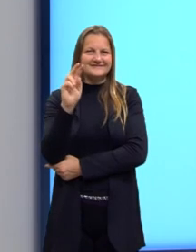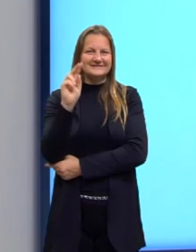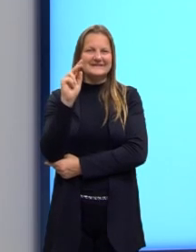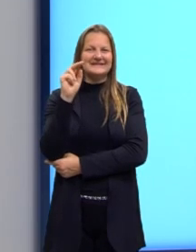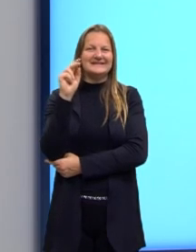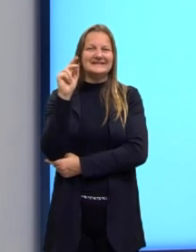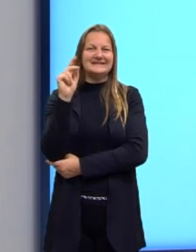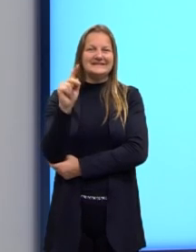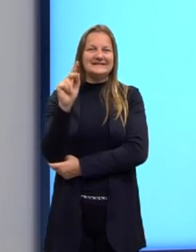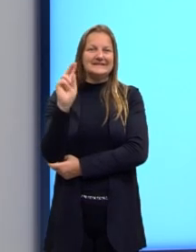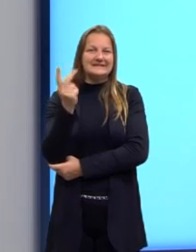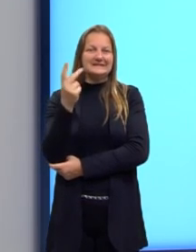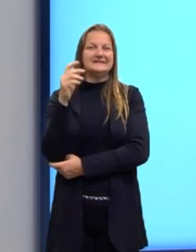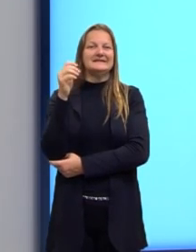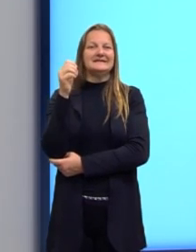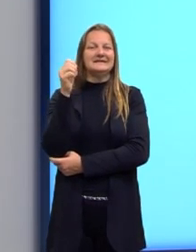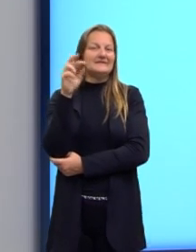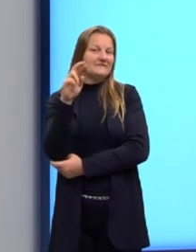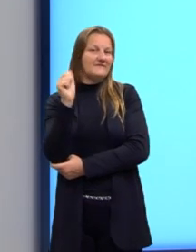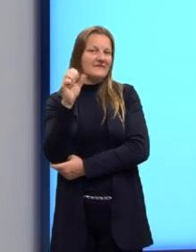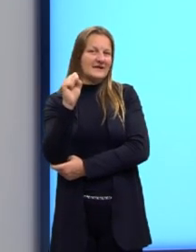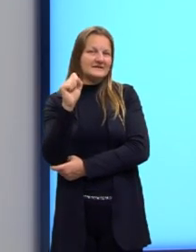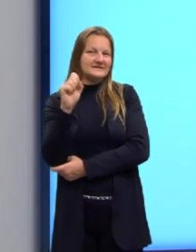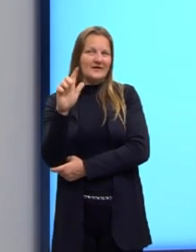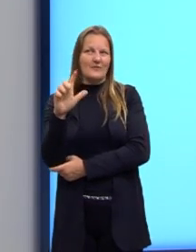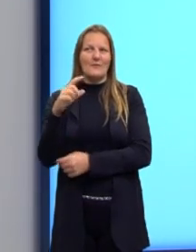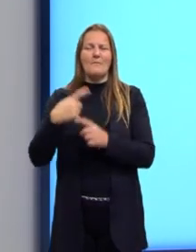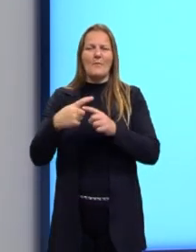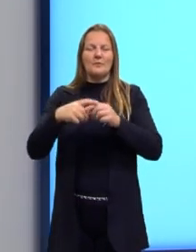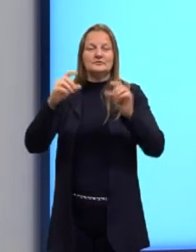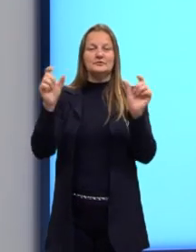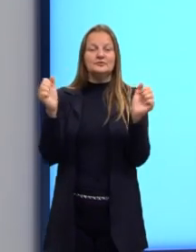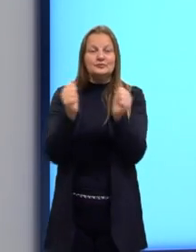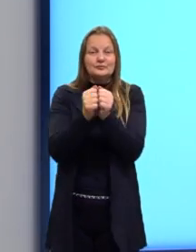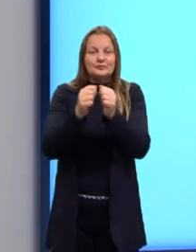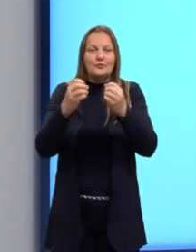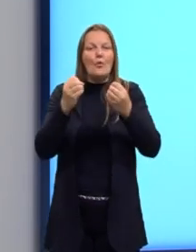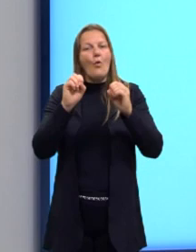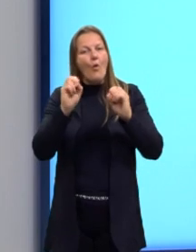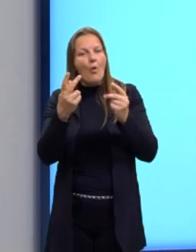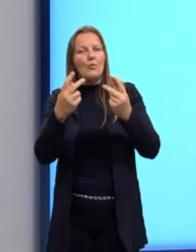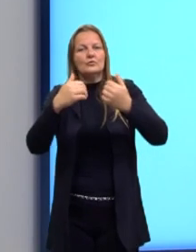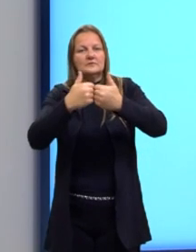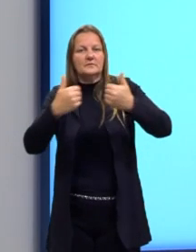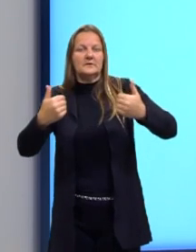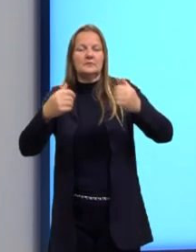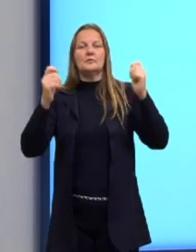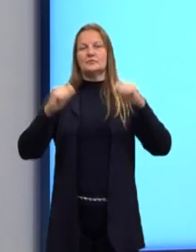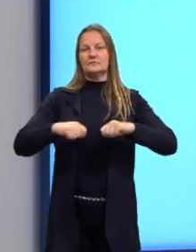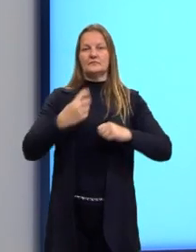ou ele pode ser separado porque por um objeto